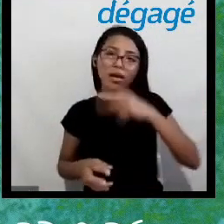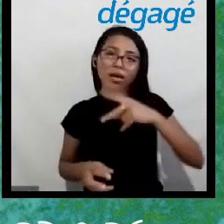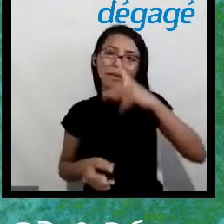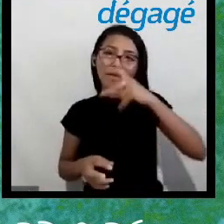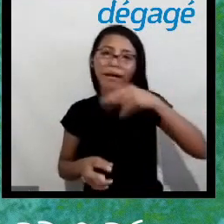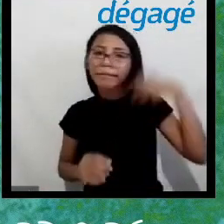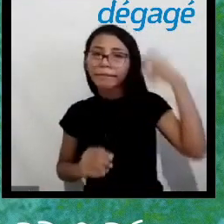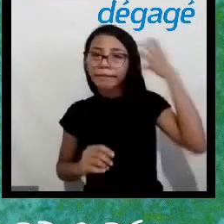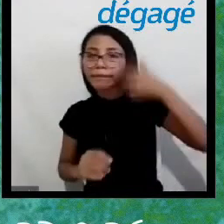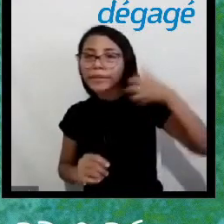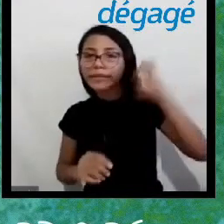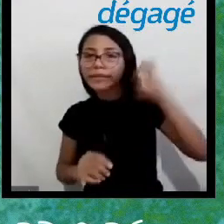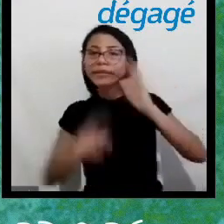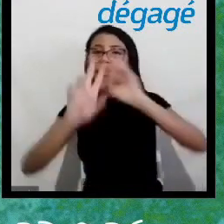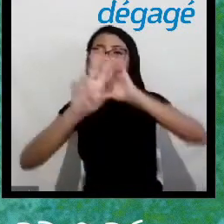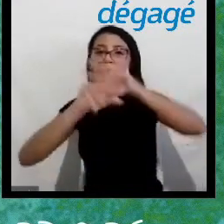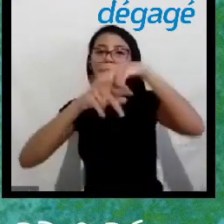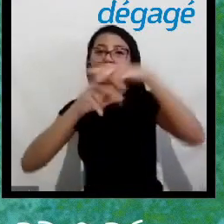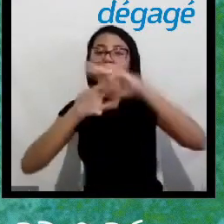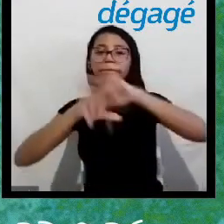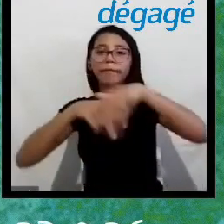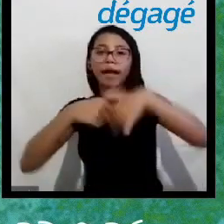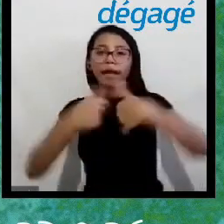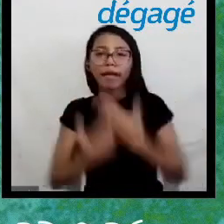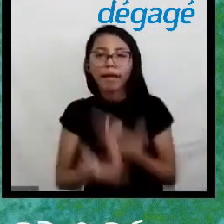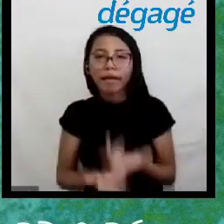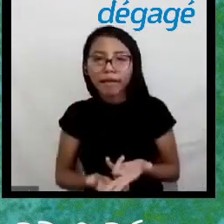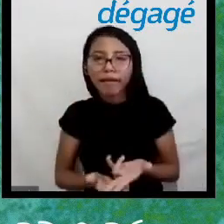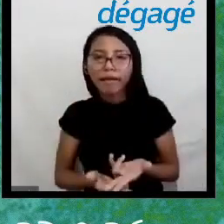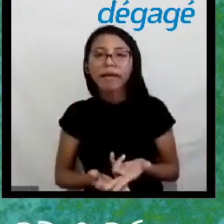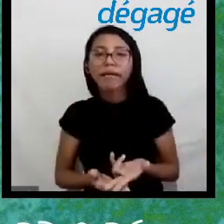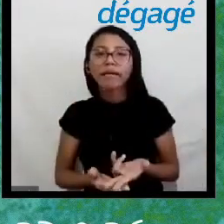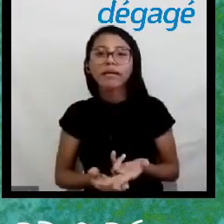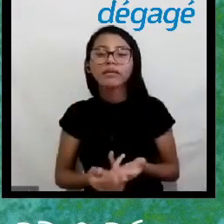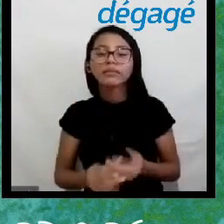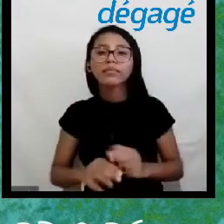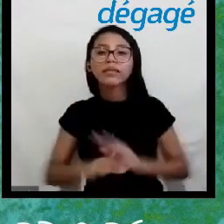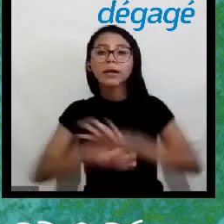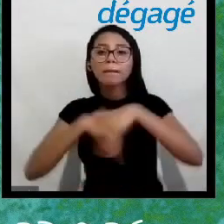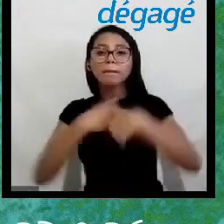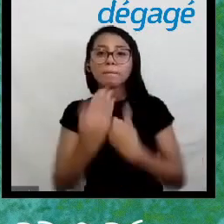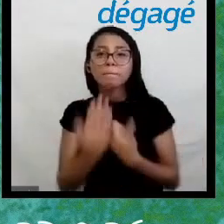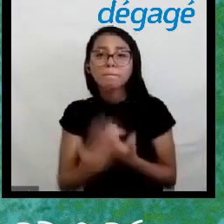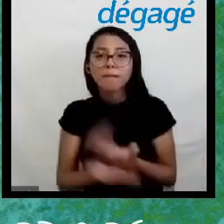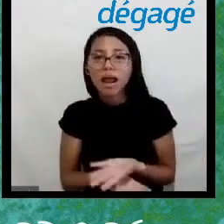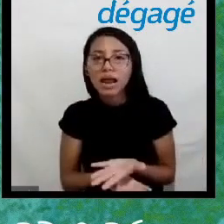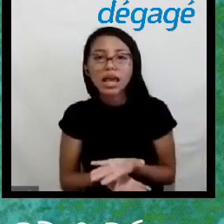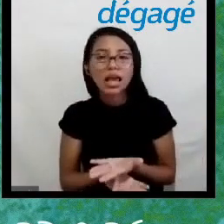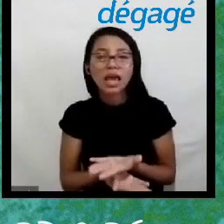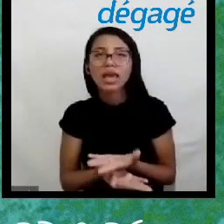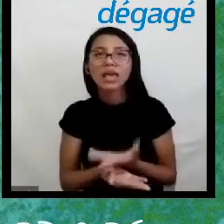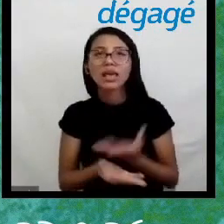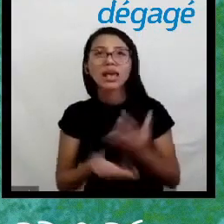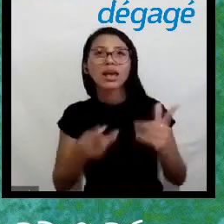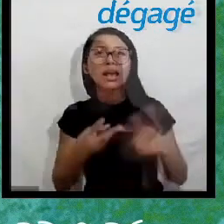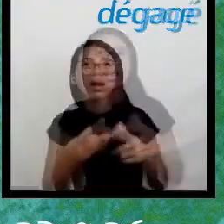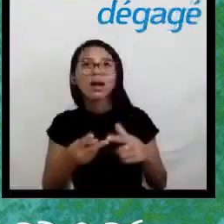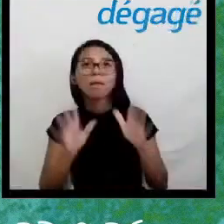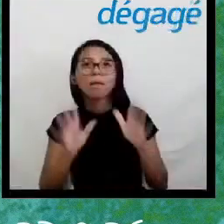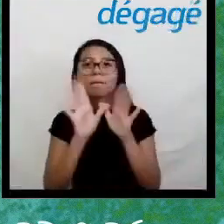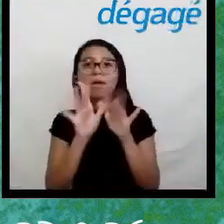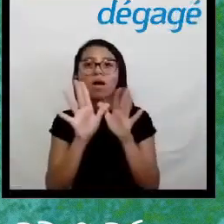da Joaninha, da borboletinha. Gente, pelo amor de Deus, vamos inventar outras músicas. É por isso que vem essa necessidade